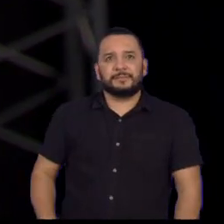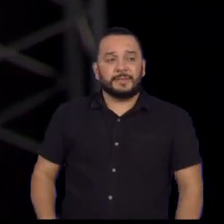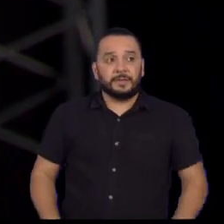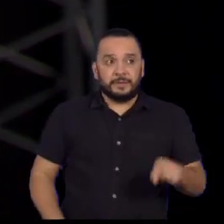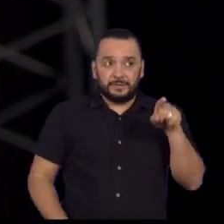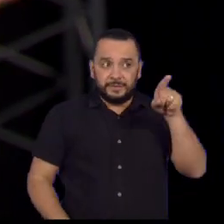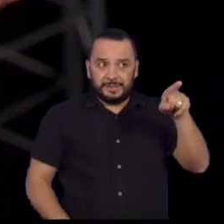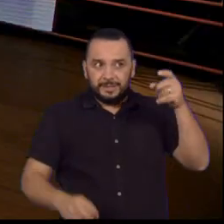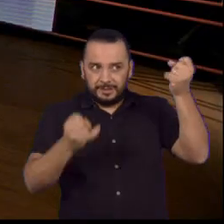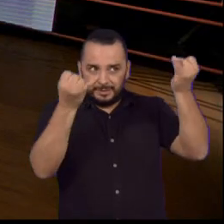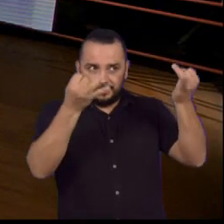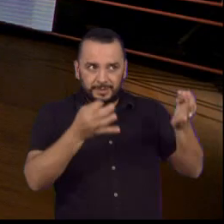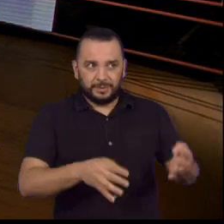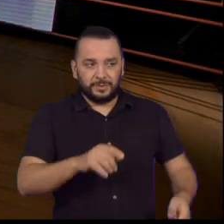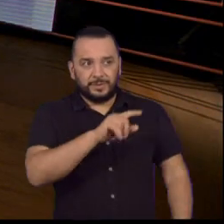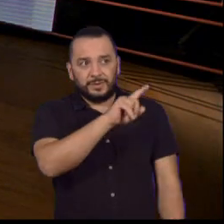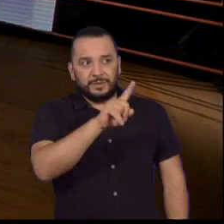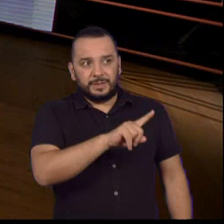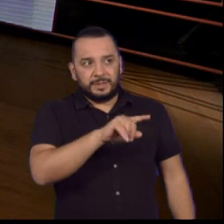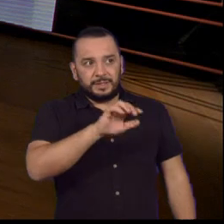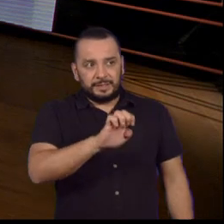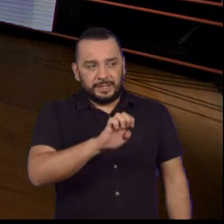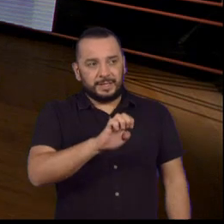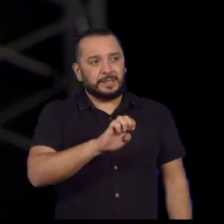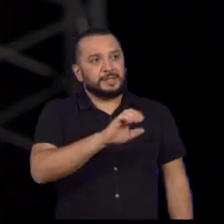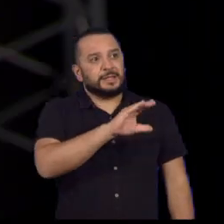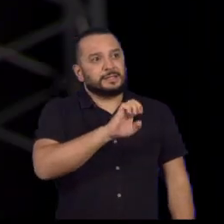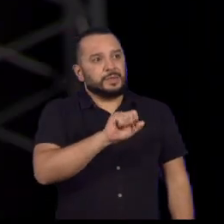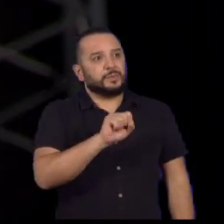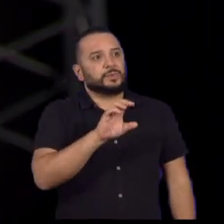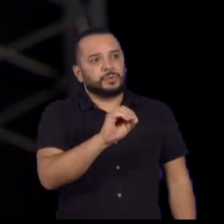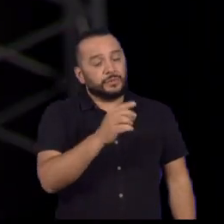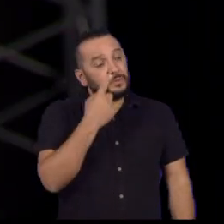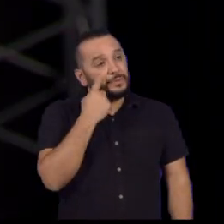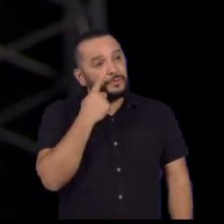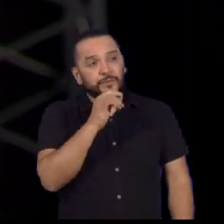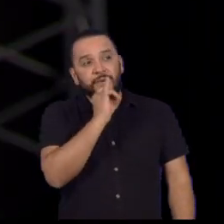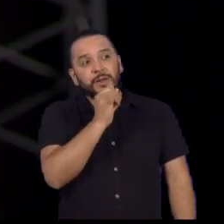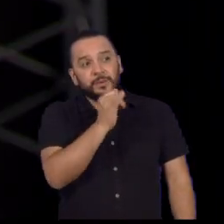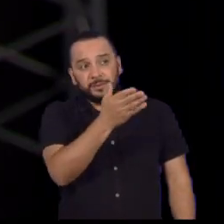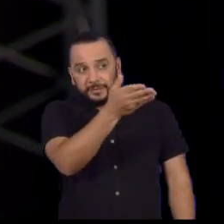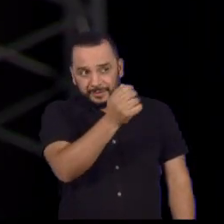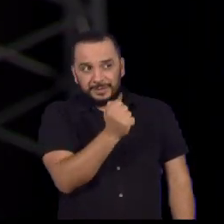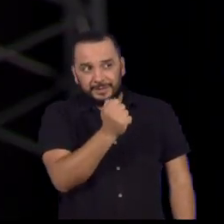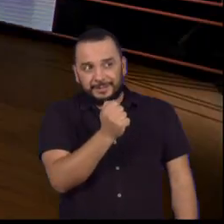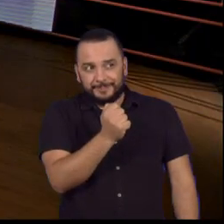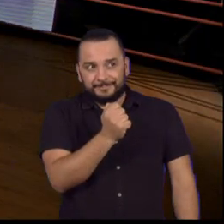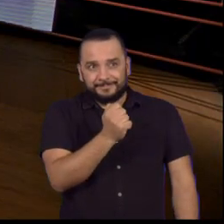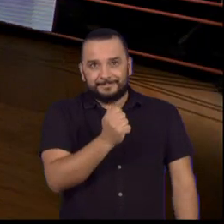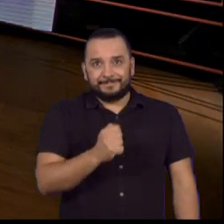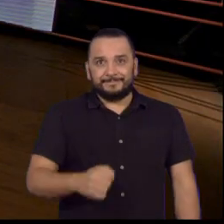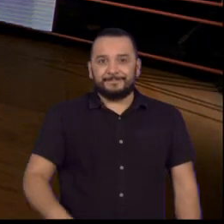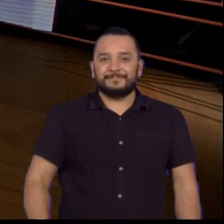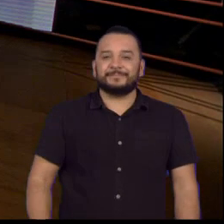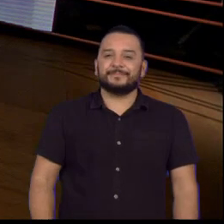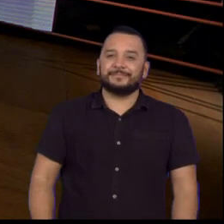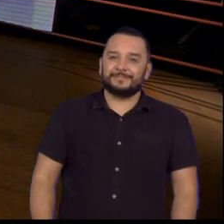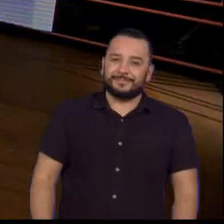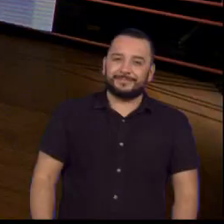descreveu brilhantemente Zé Celso, Teatro Oficina. Então, vamos ver o que Zé Celso tem para falar sobre você?